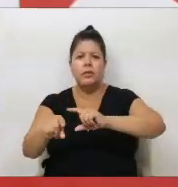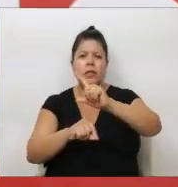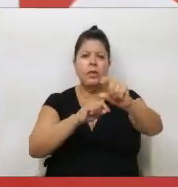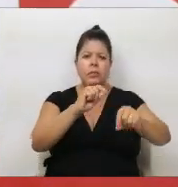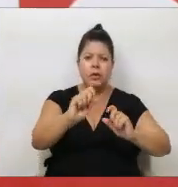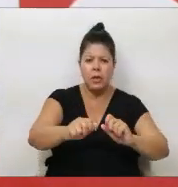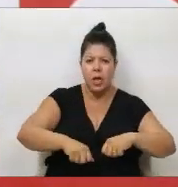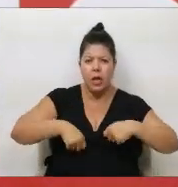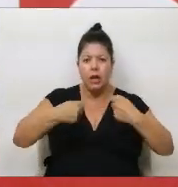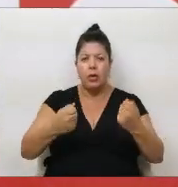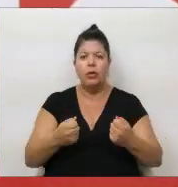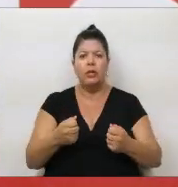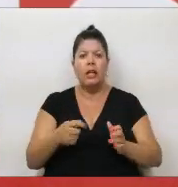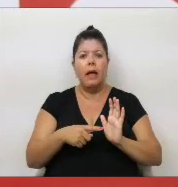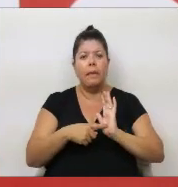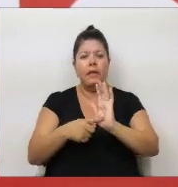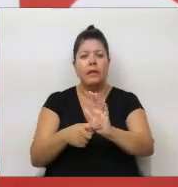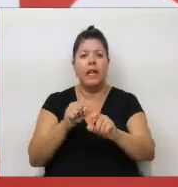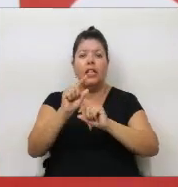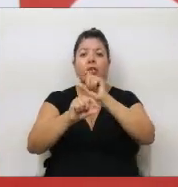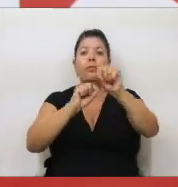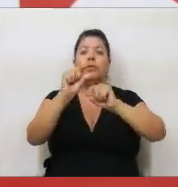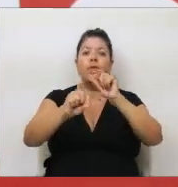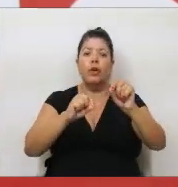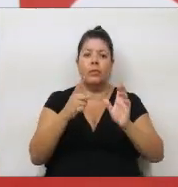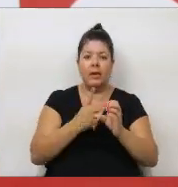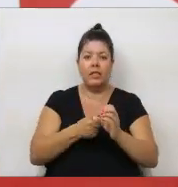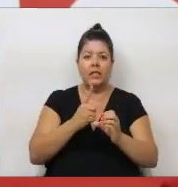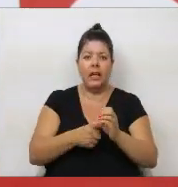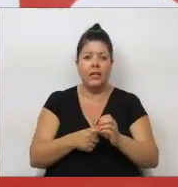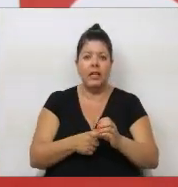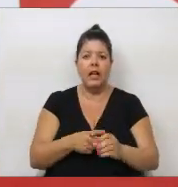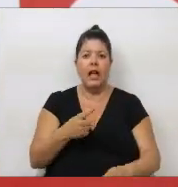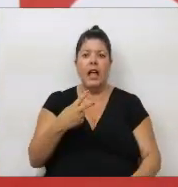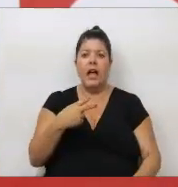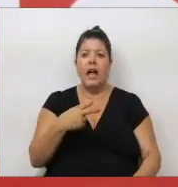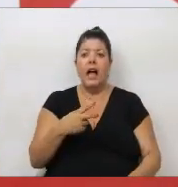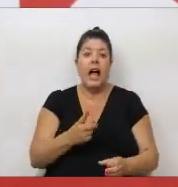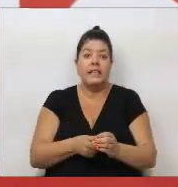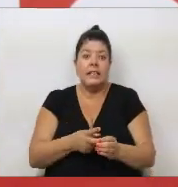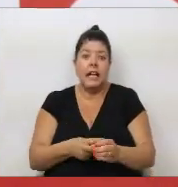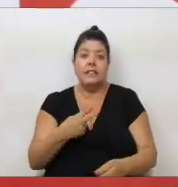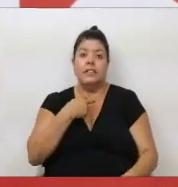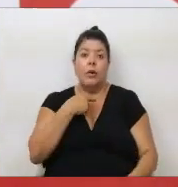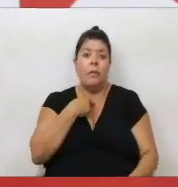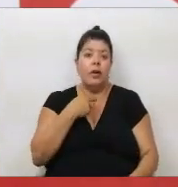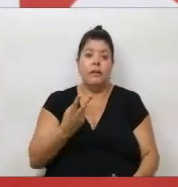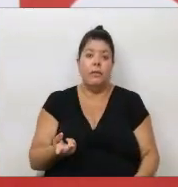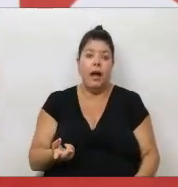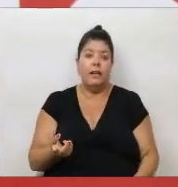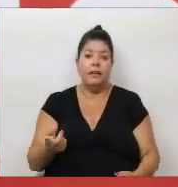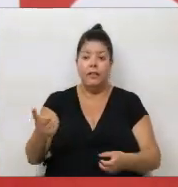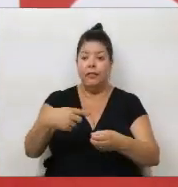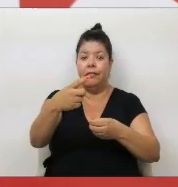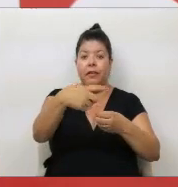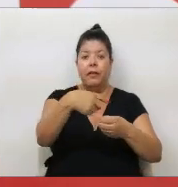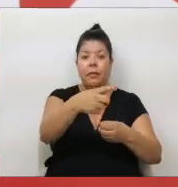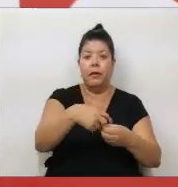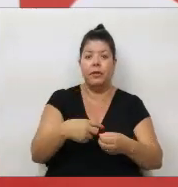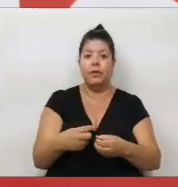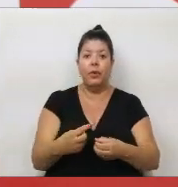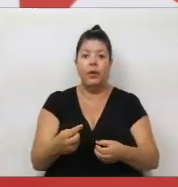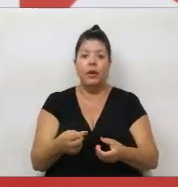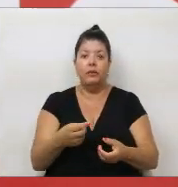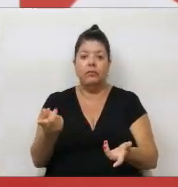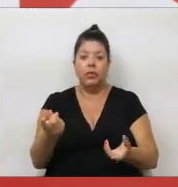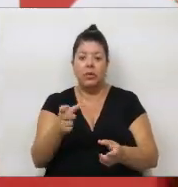que apresentar alternativa para a nossa cidade. Nossa cidade não pode mais ser uma cidade que vem as pessoas de fora apenas